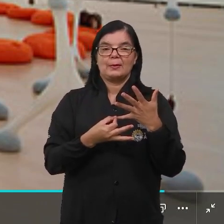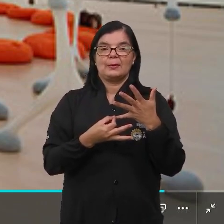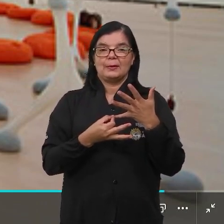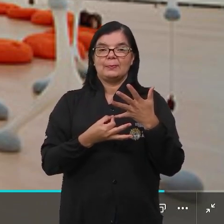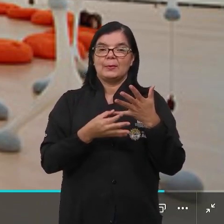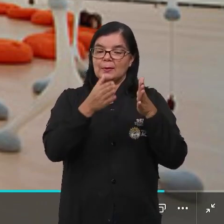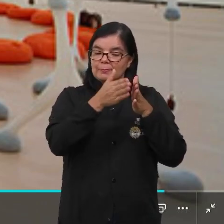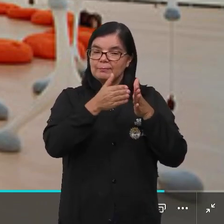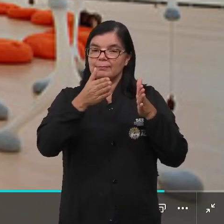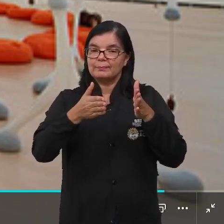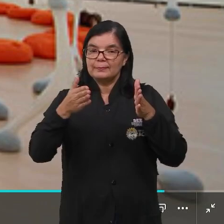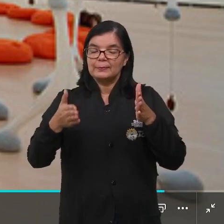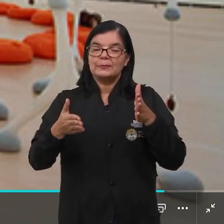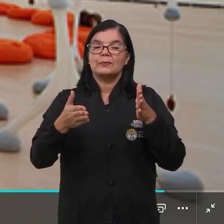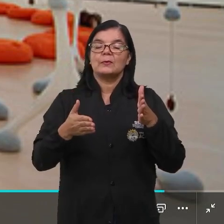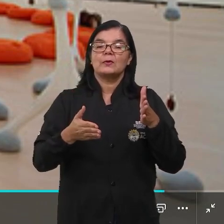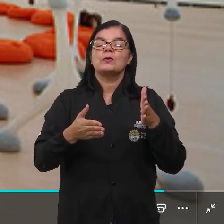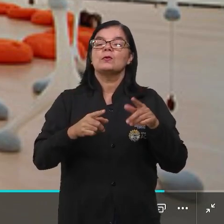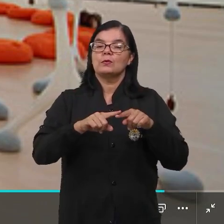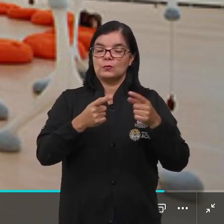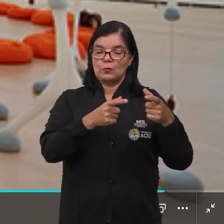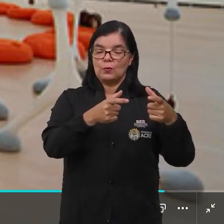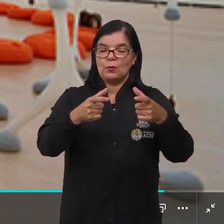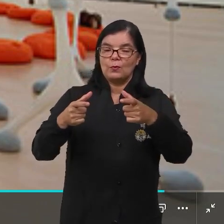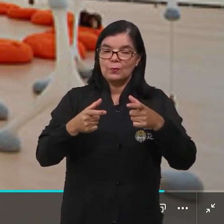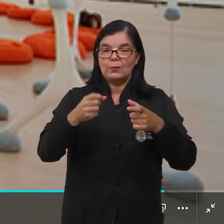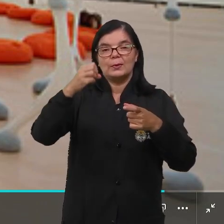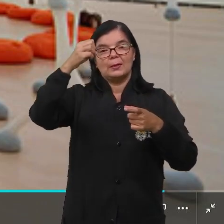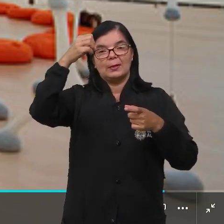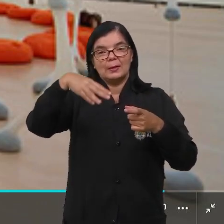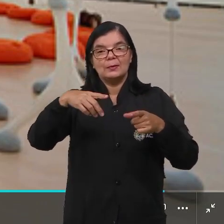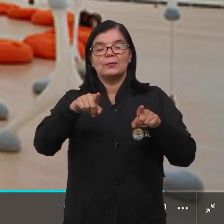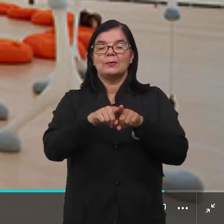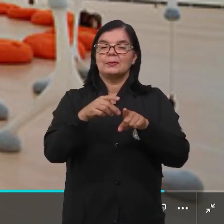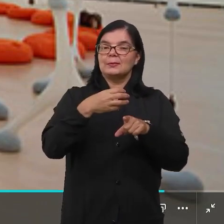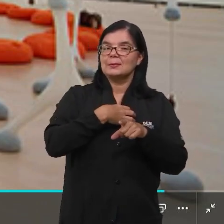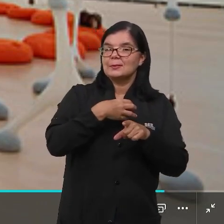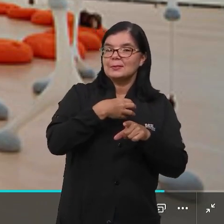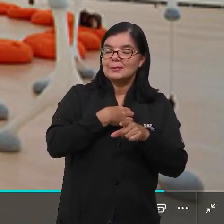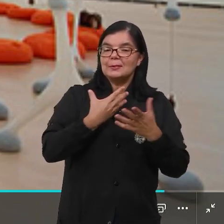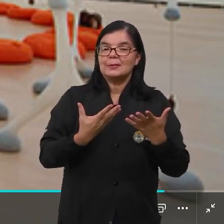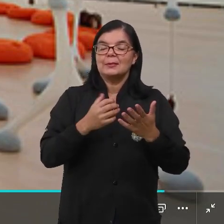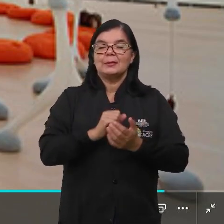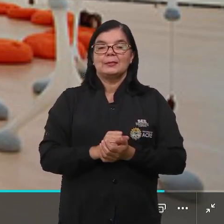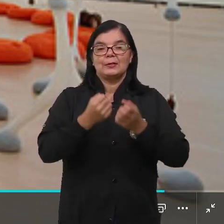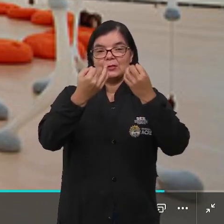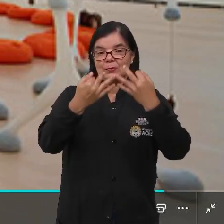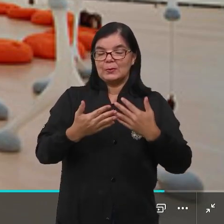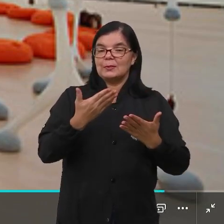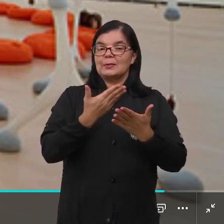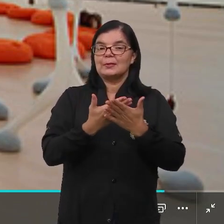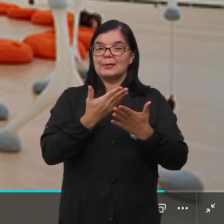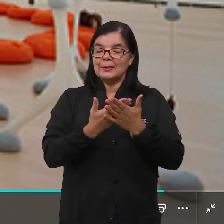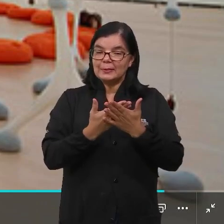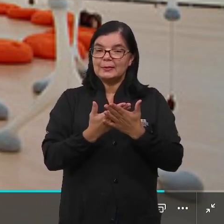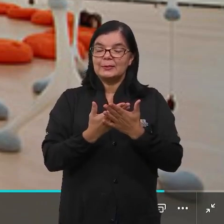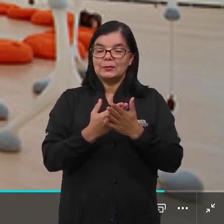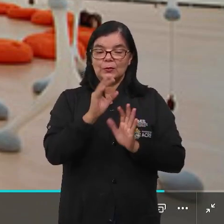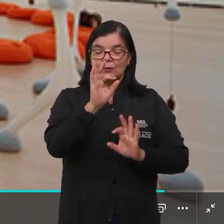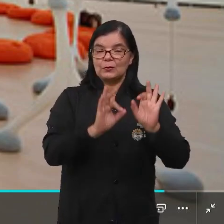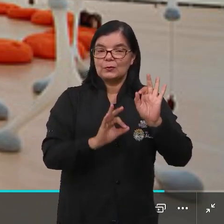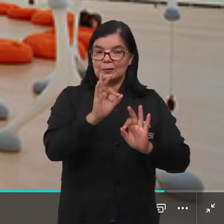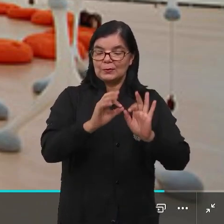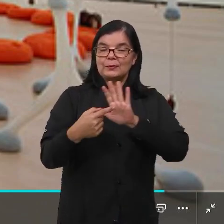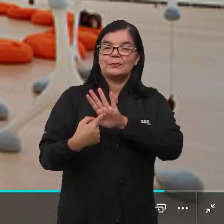essas etapas mesmo, né, que considera o espaço, a luz, as sensações. Então, nós falamos na aula de hoje sobre montagem